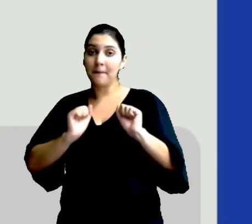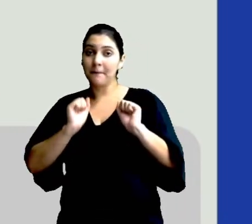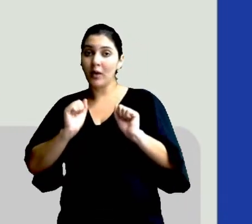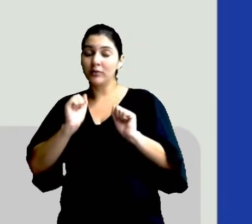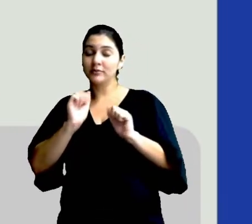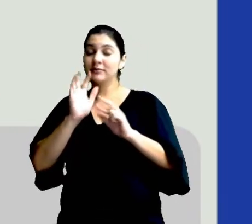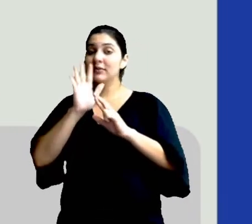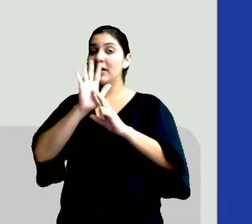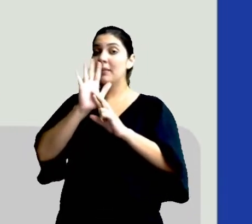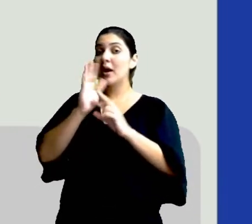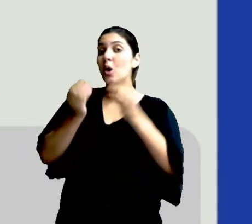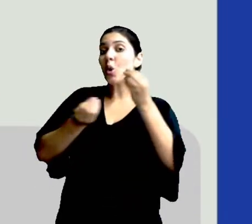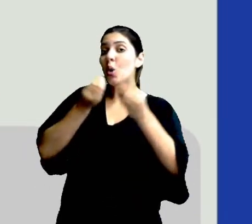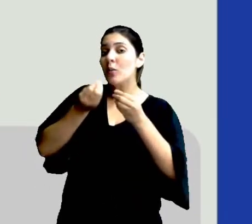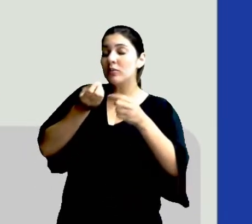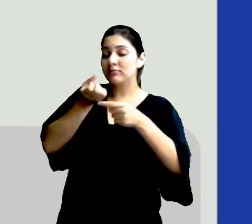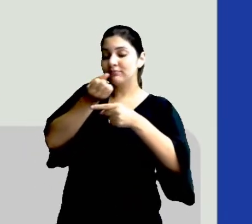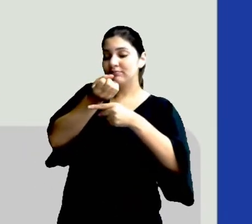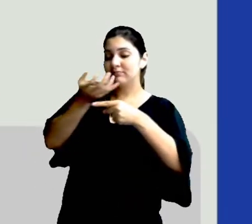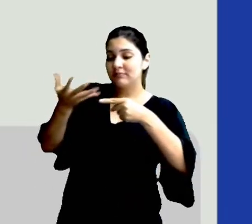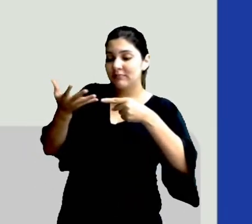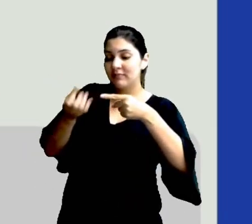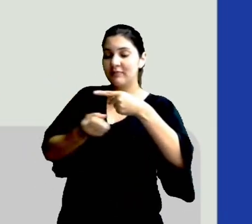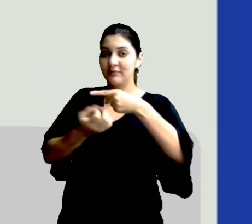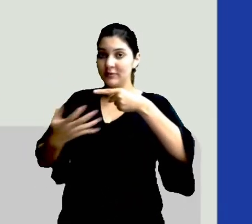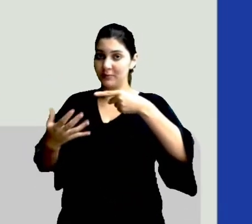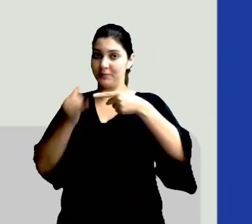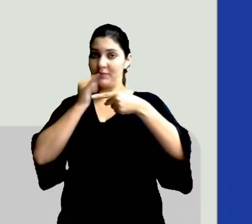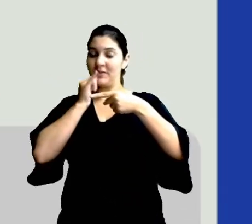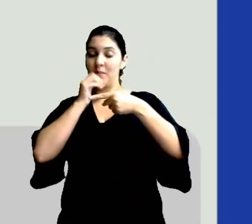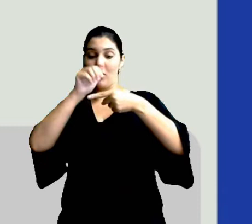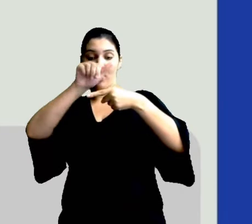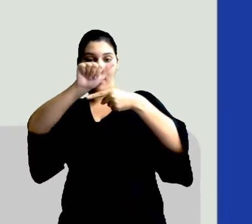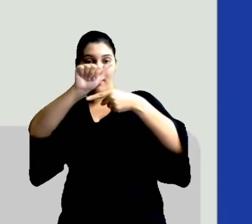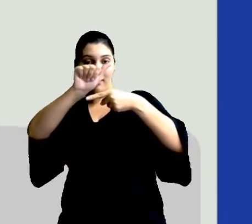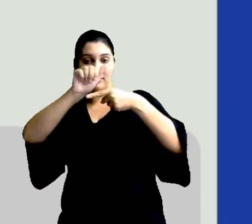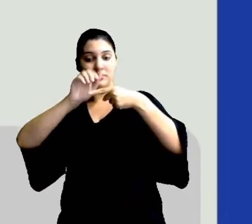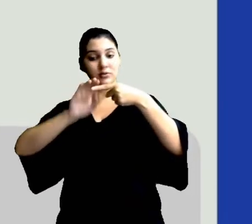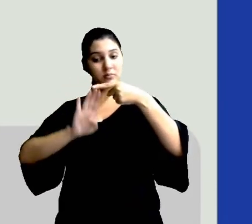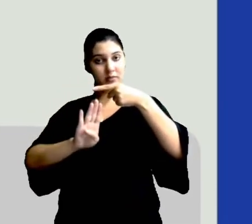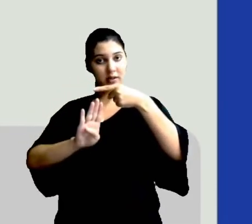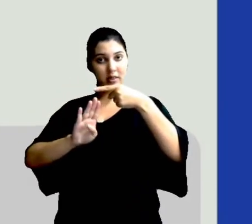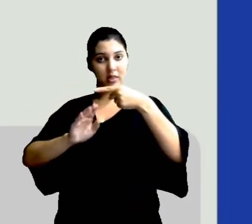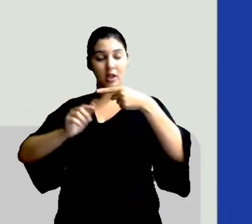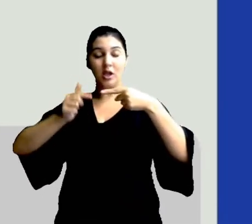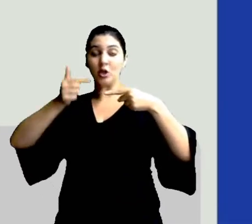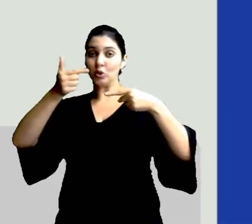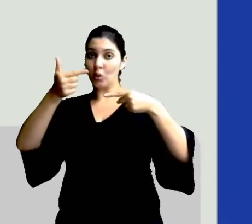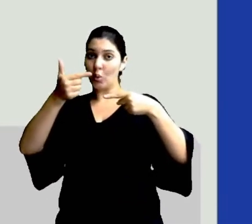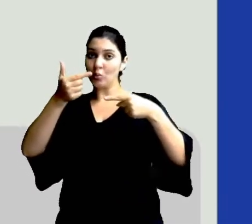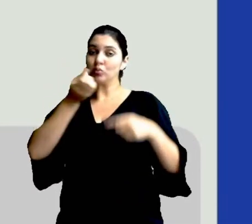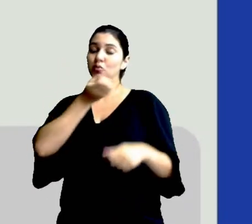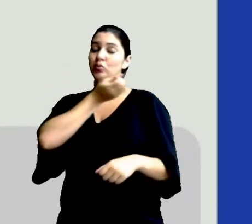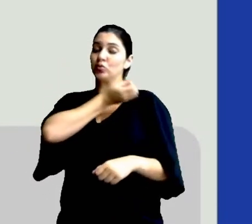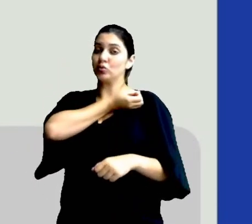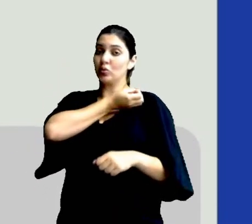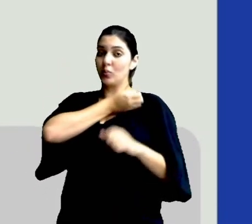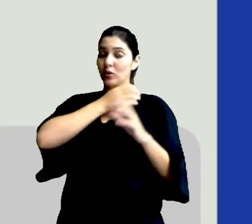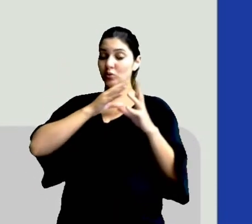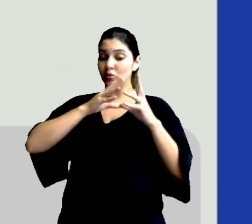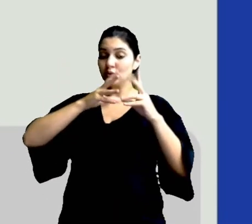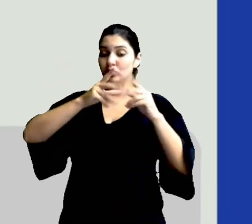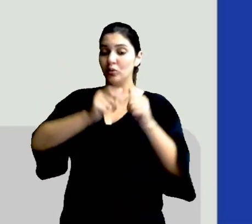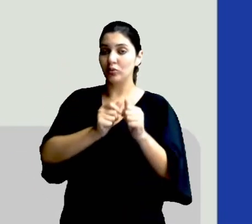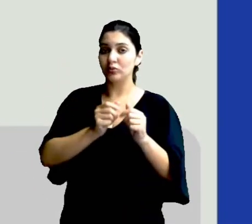por uma fração A sobre B, de dois números inteiros,